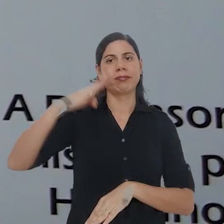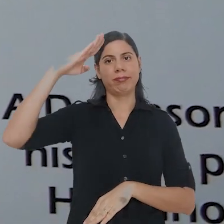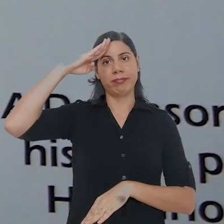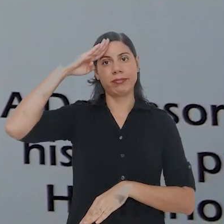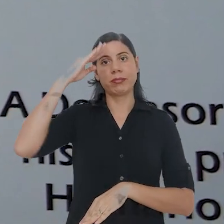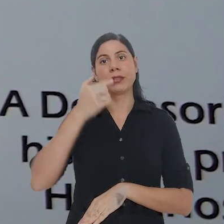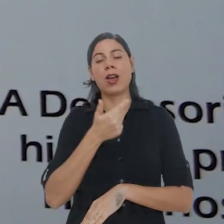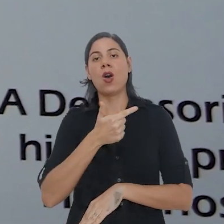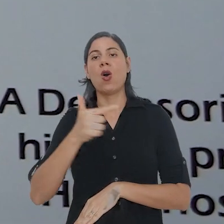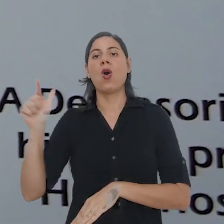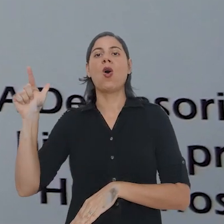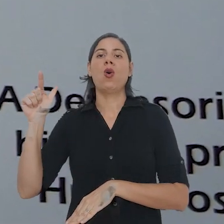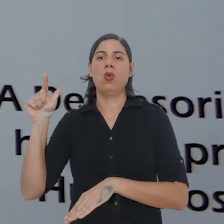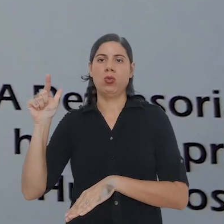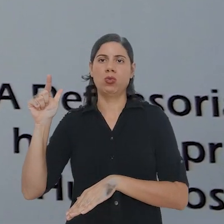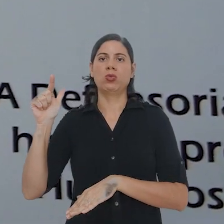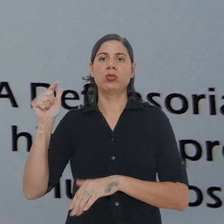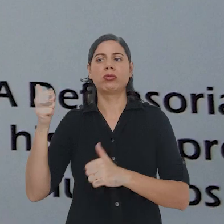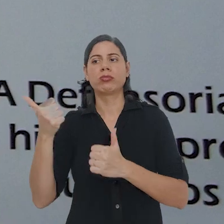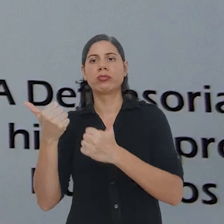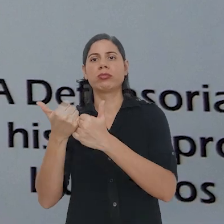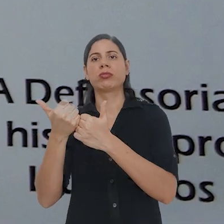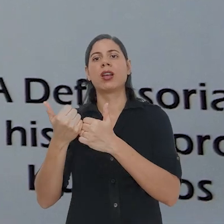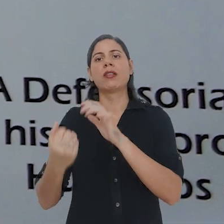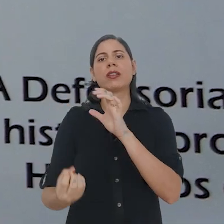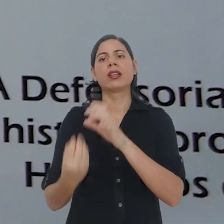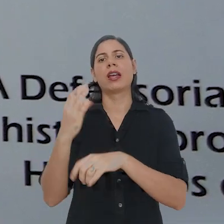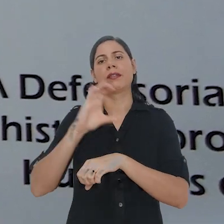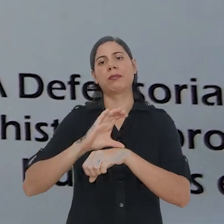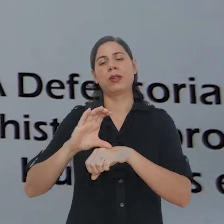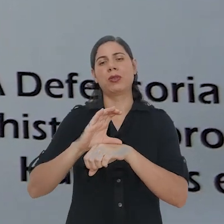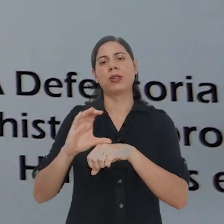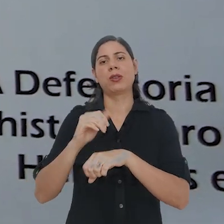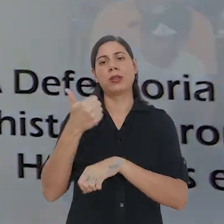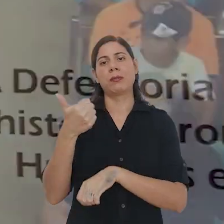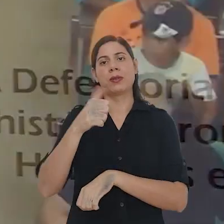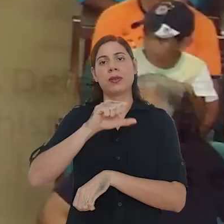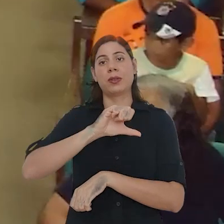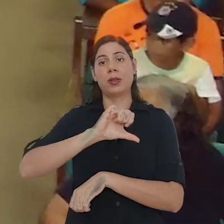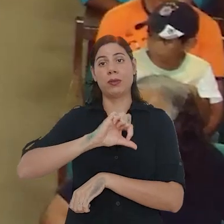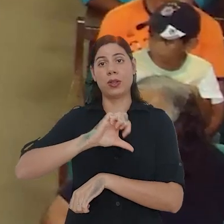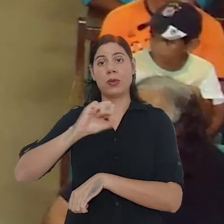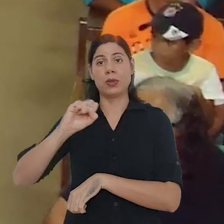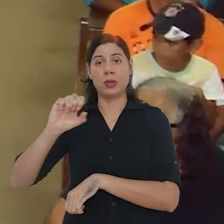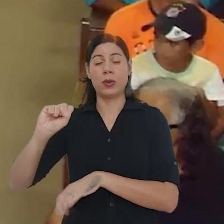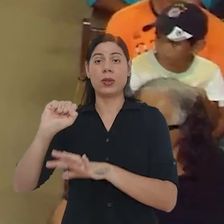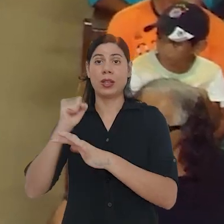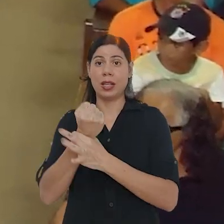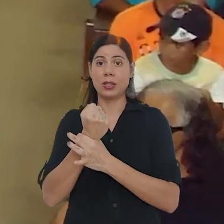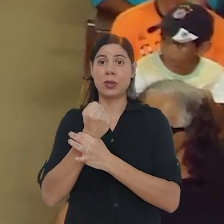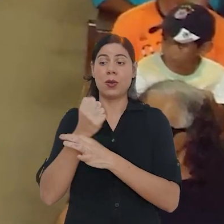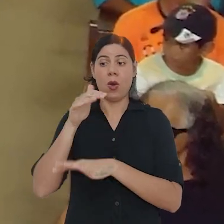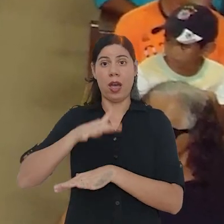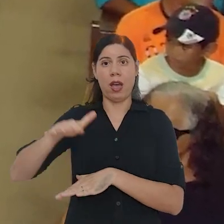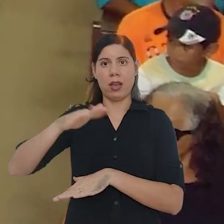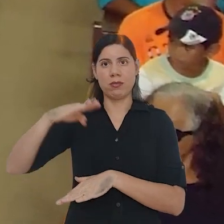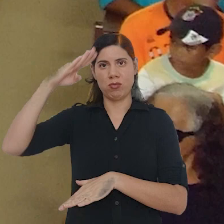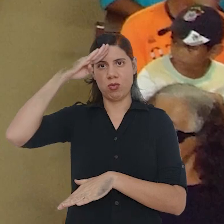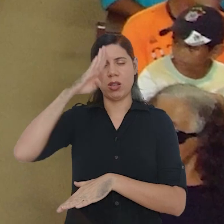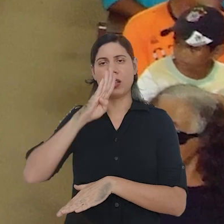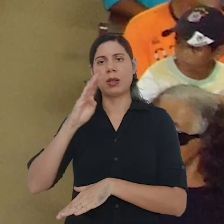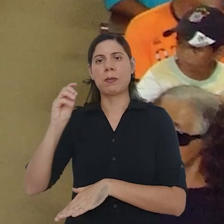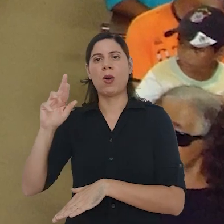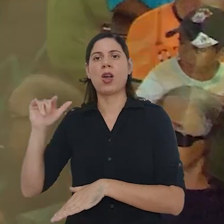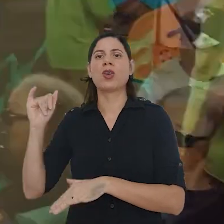de reparação foi instituído pela Constituição de 1988, que garantiu aos soldados da borracha e a